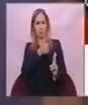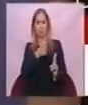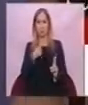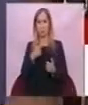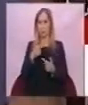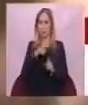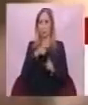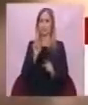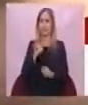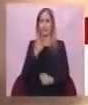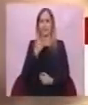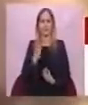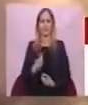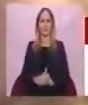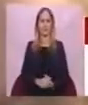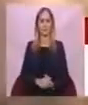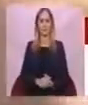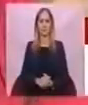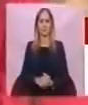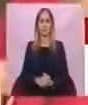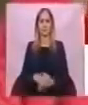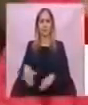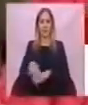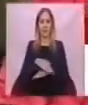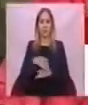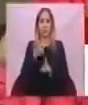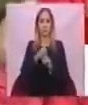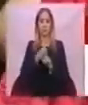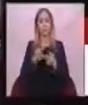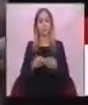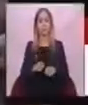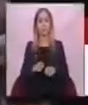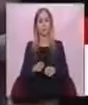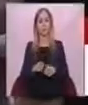Foi muito bom, muito bom. Cá fora, o desafio é outro. Então